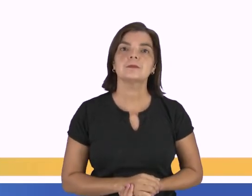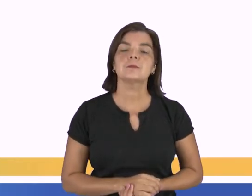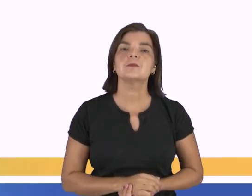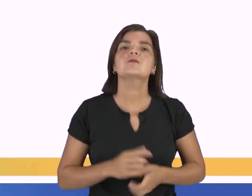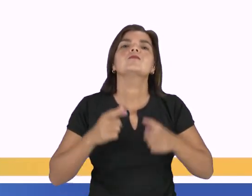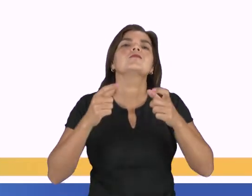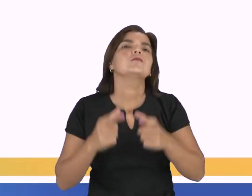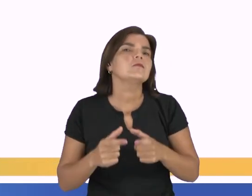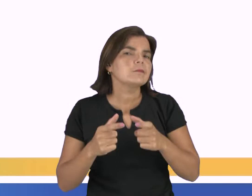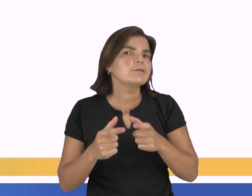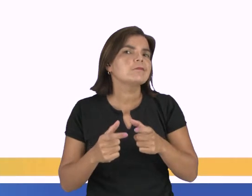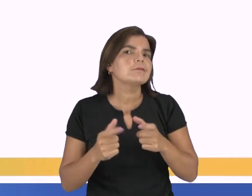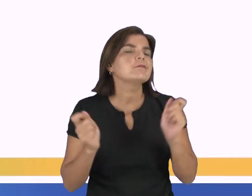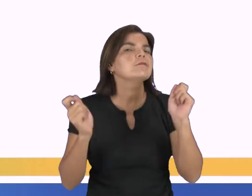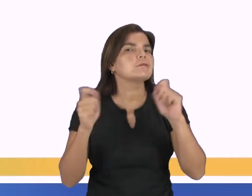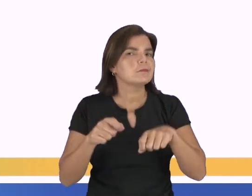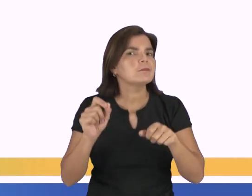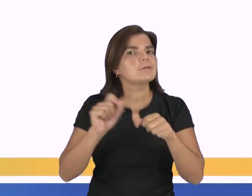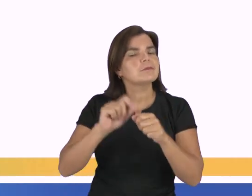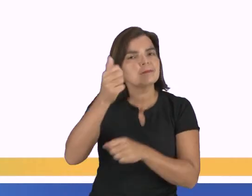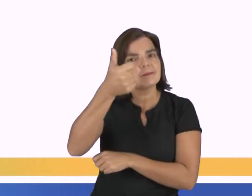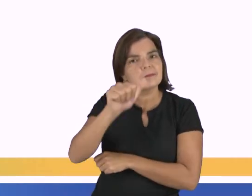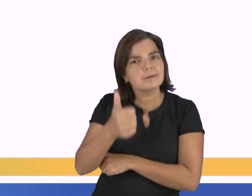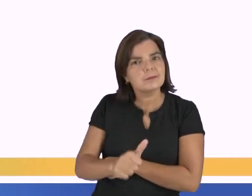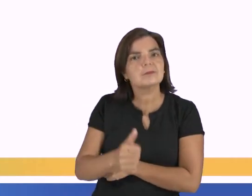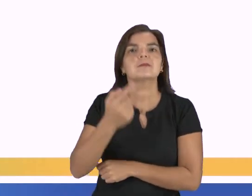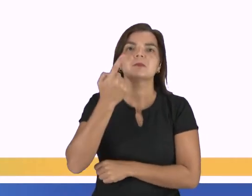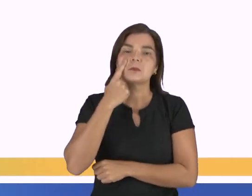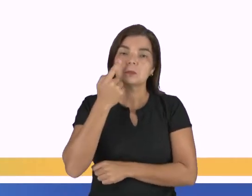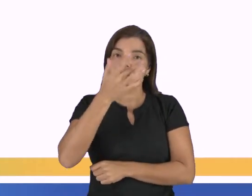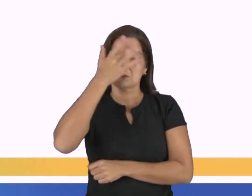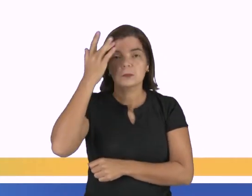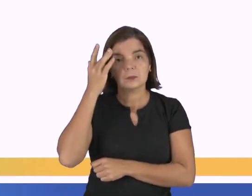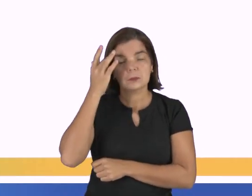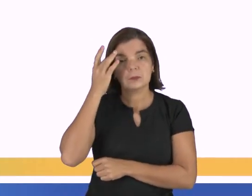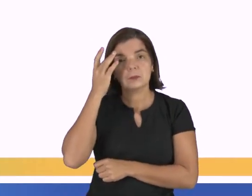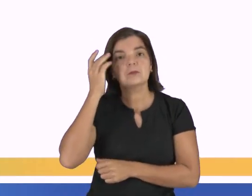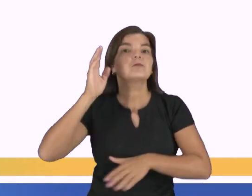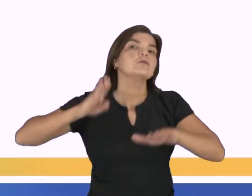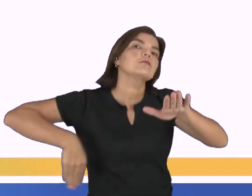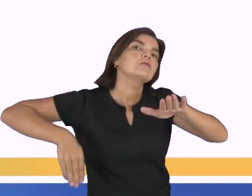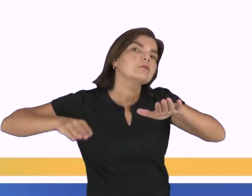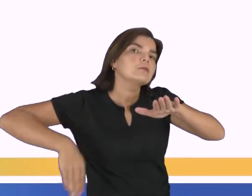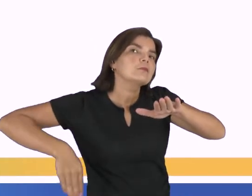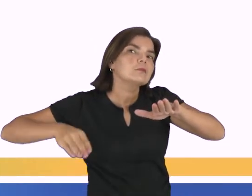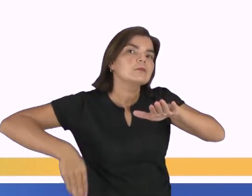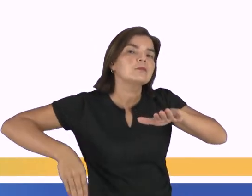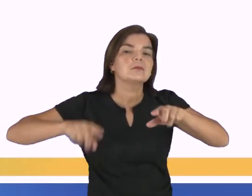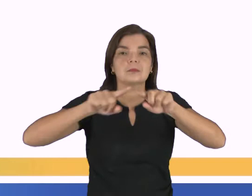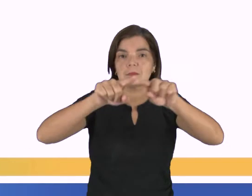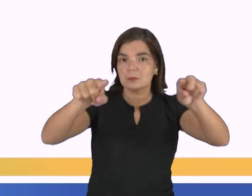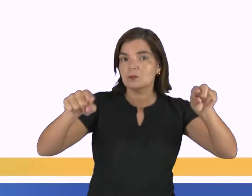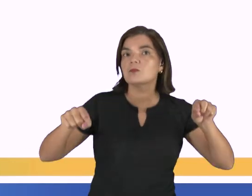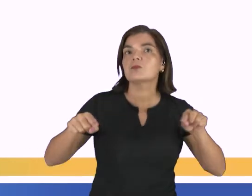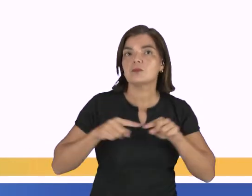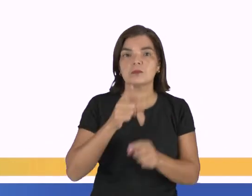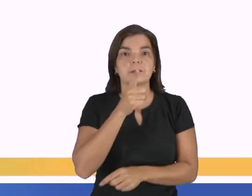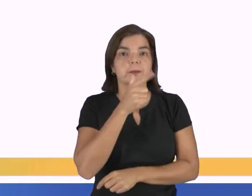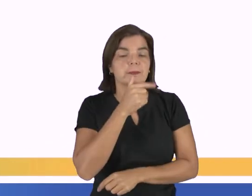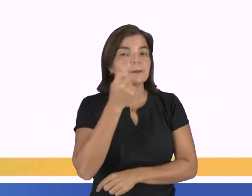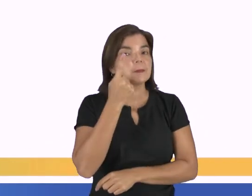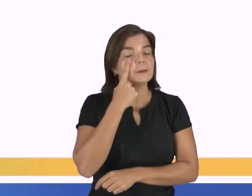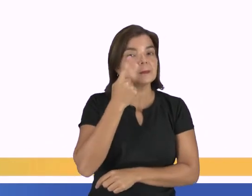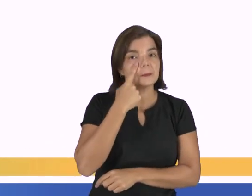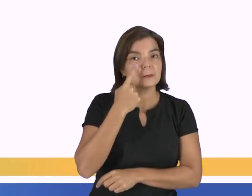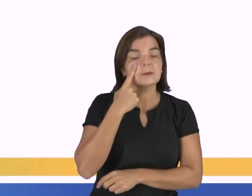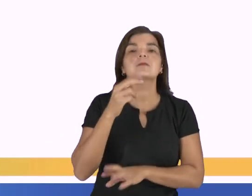Onde que isso aplica? Onde que a gente pode fazer análise? Por exemplo, uma pessoa nadando em uma piscina. Se tu verifica ali,